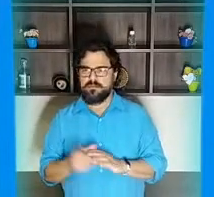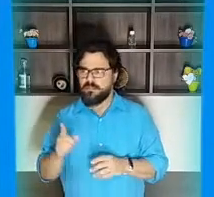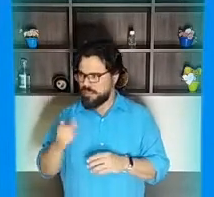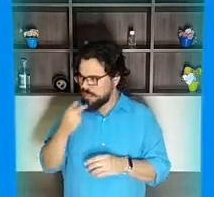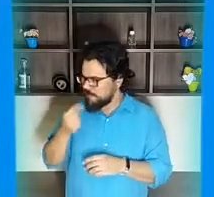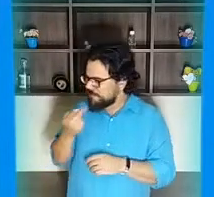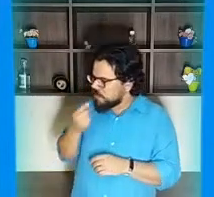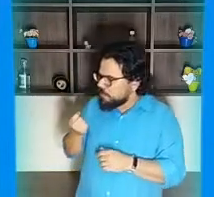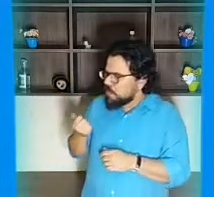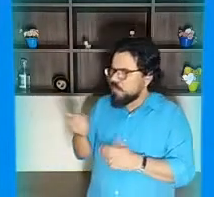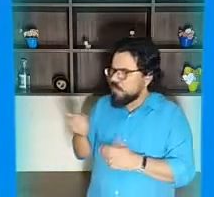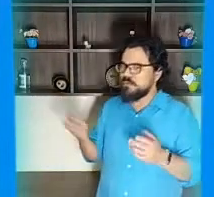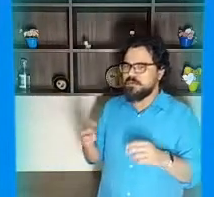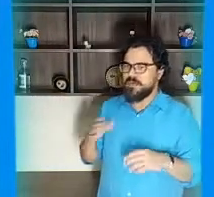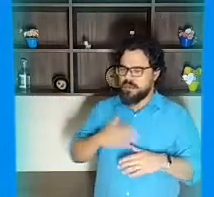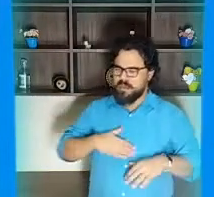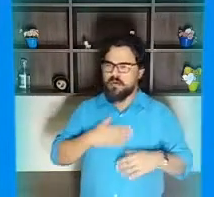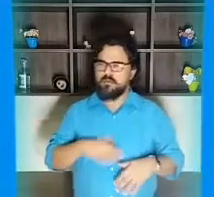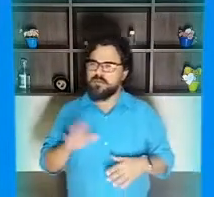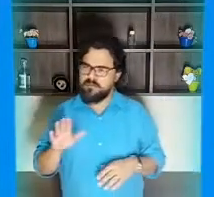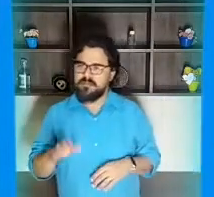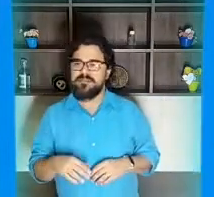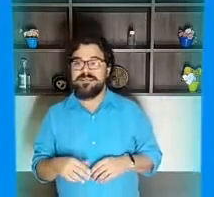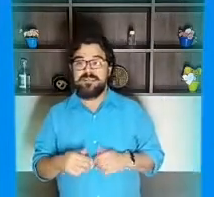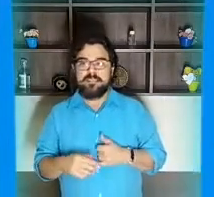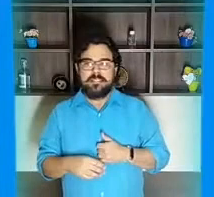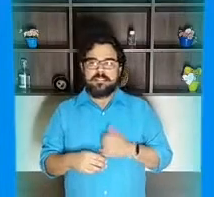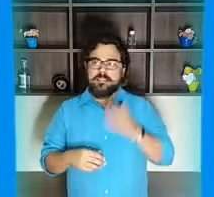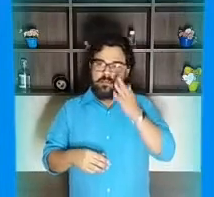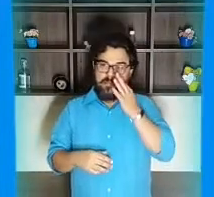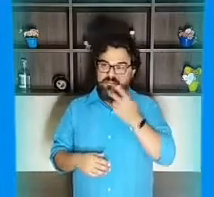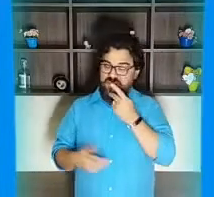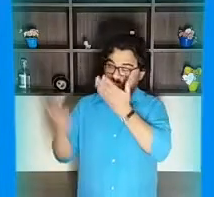Como disse, fale da sua carreira.